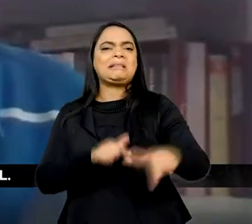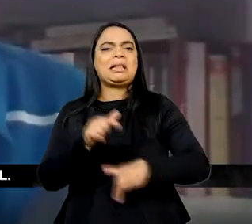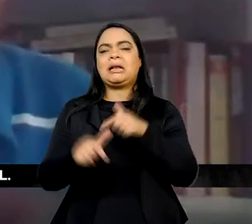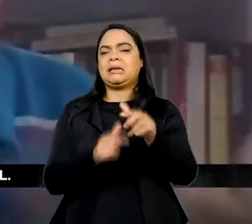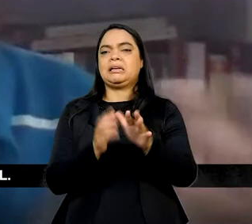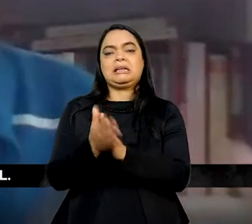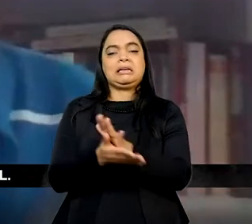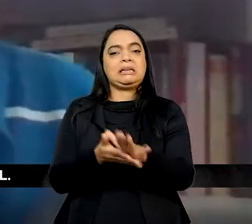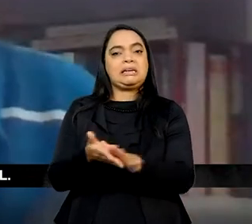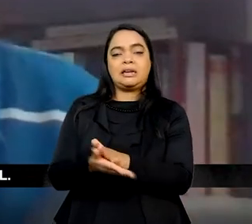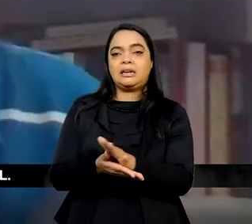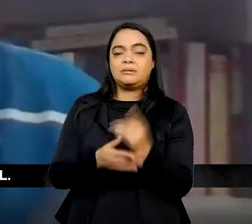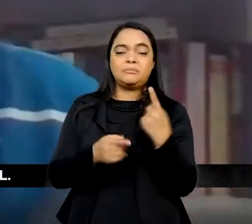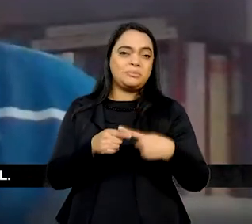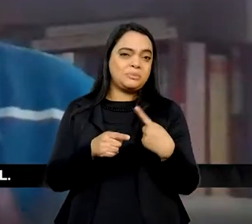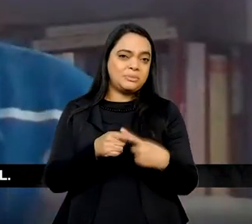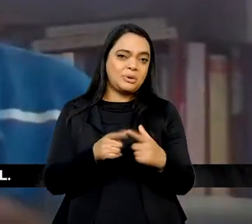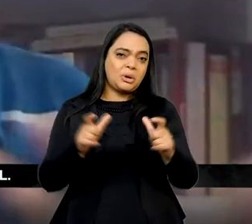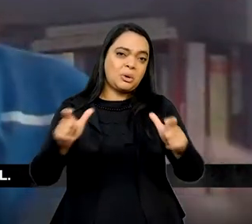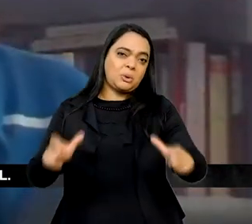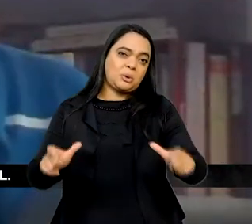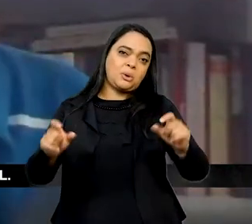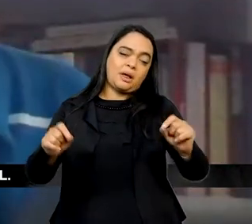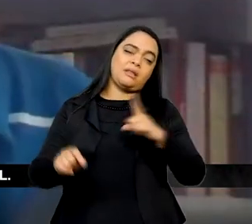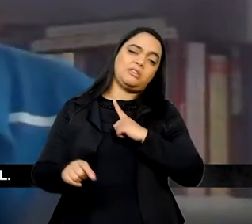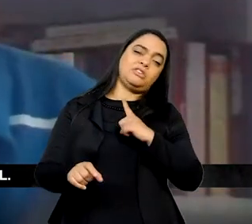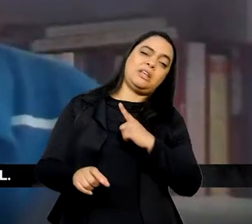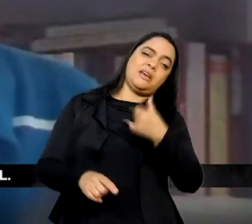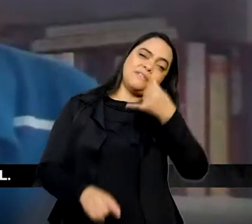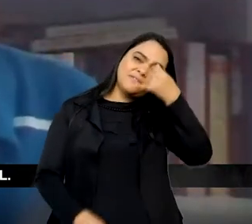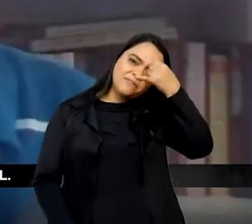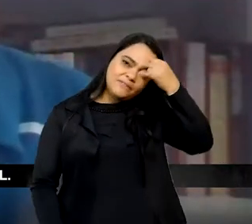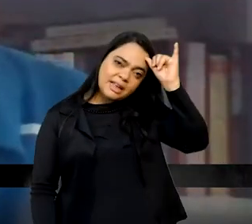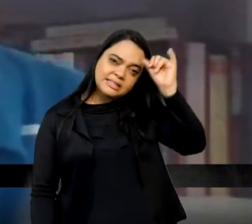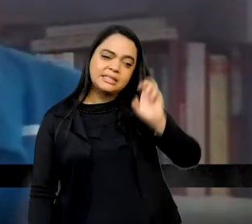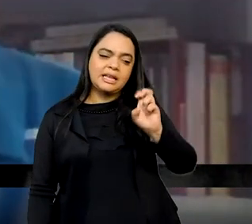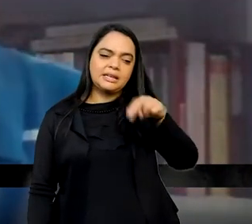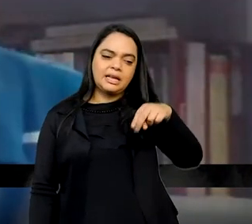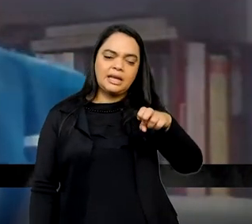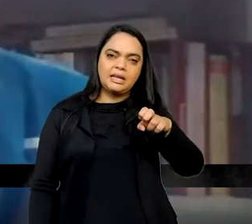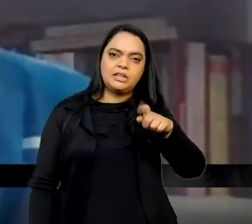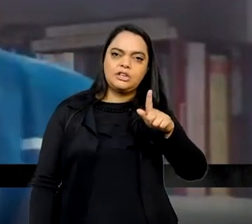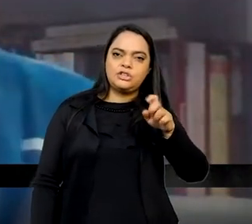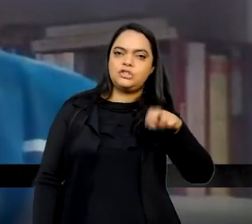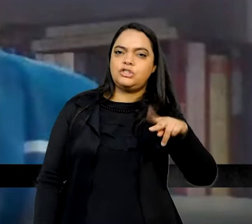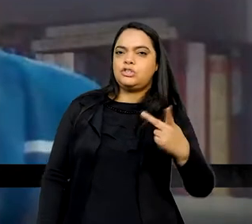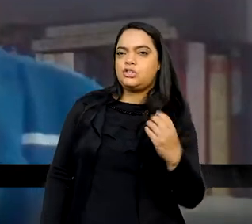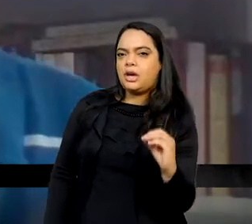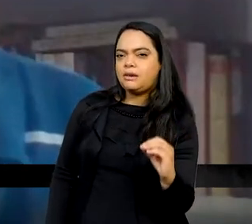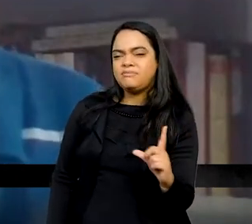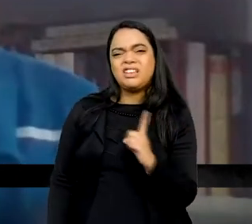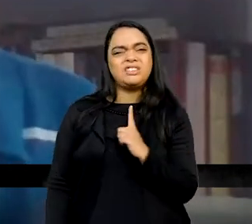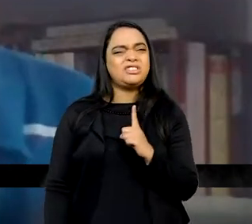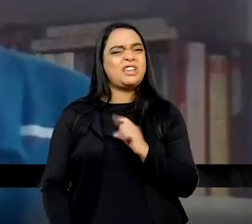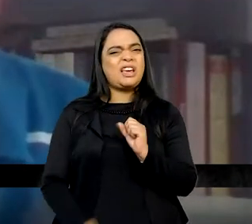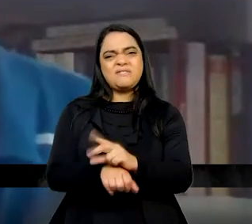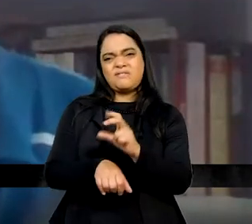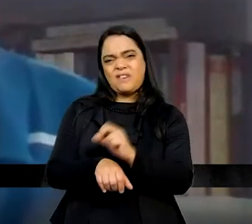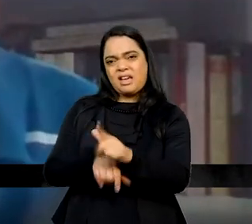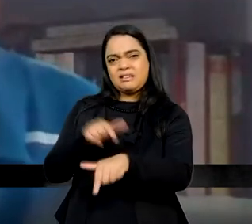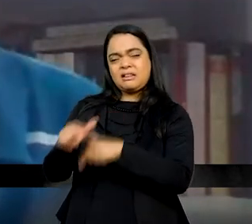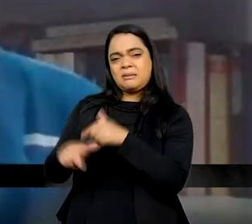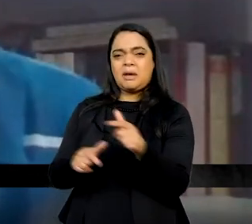Uma vez que aquela área era uma área de muitos engenhos, de fazendas, então, amor, havia pouco trabalho para quem era